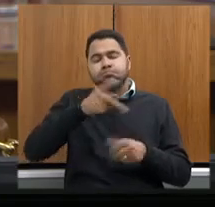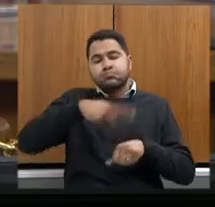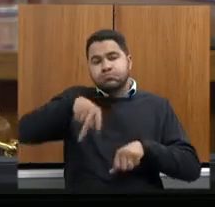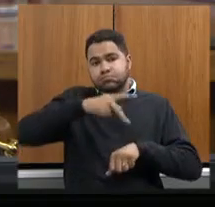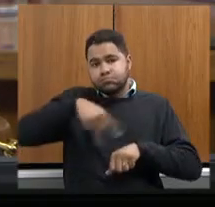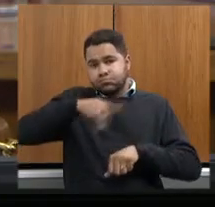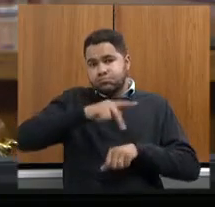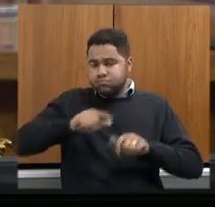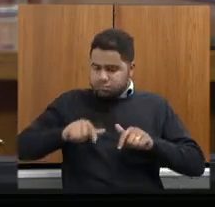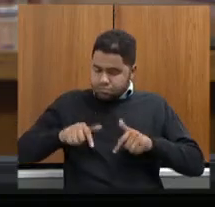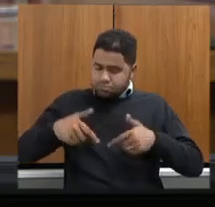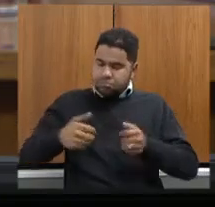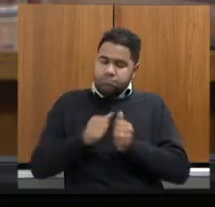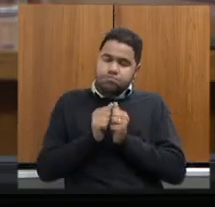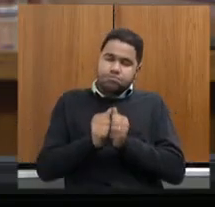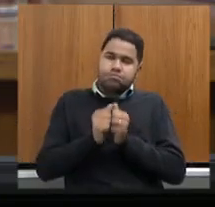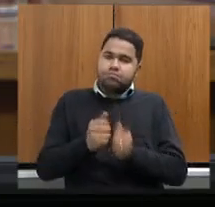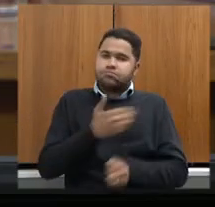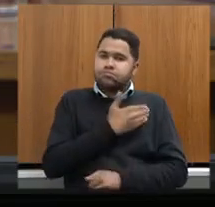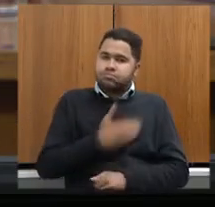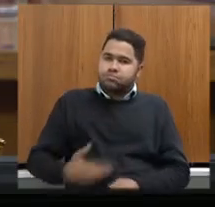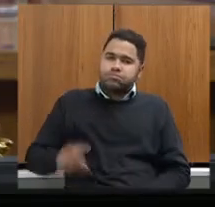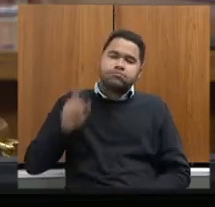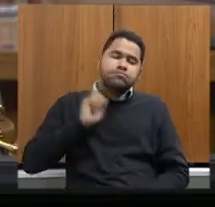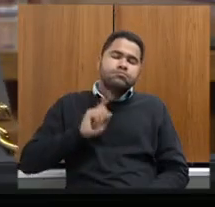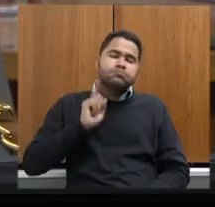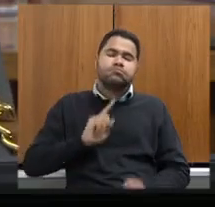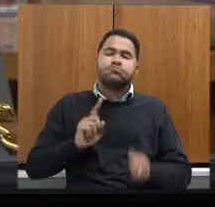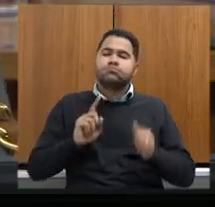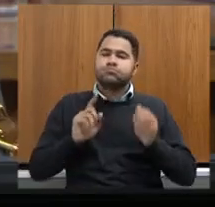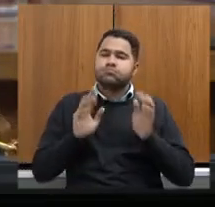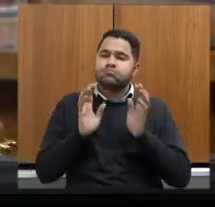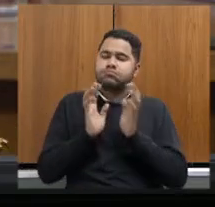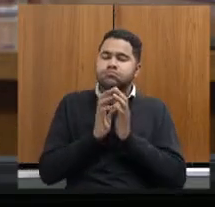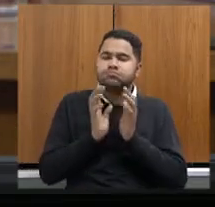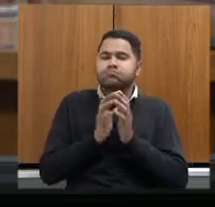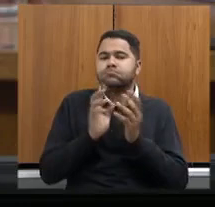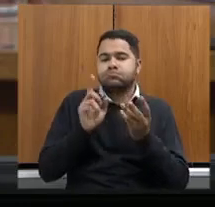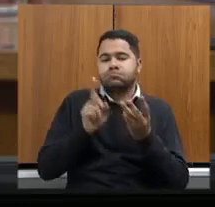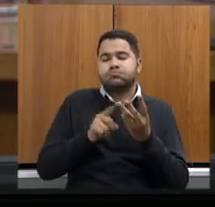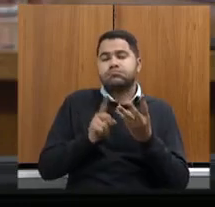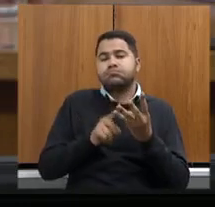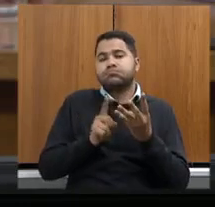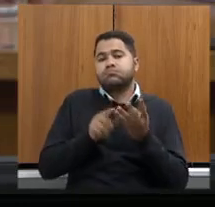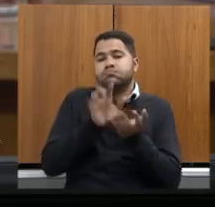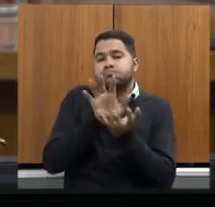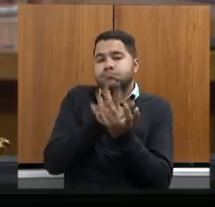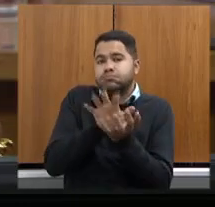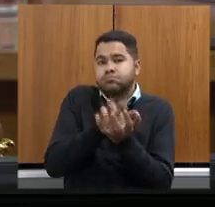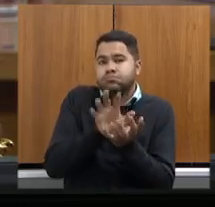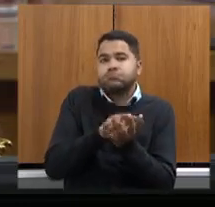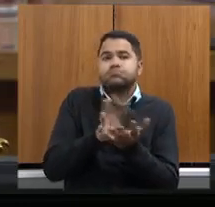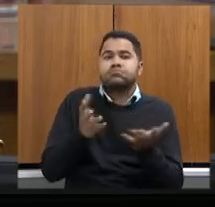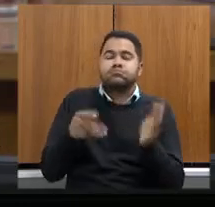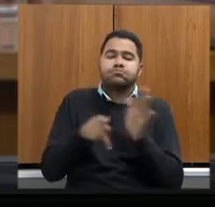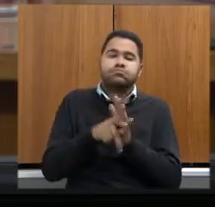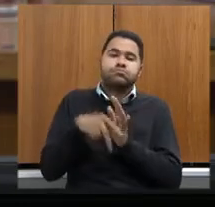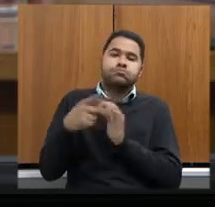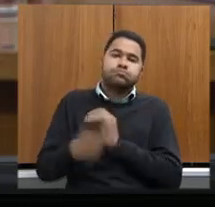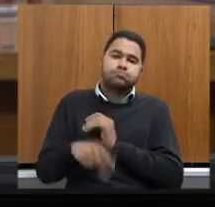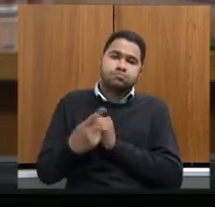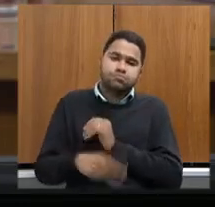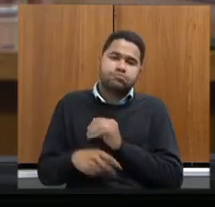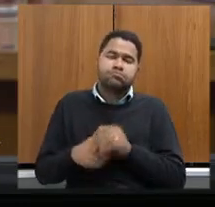é uma ação conjunta do governo de Minas governo de Pernambuco governo do Rio de Janeiro o Tribunal de Contas